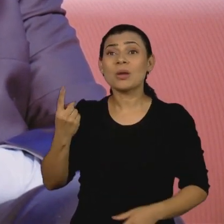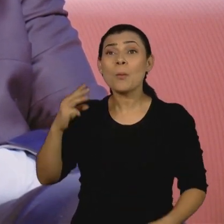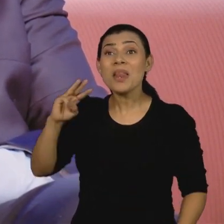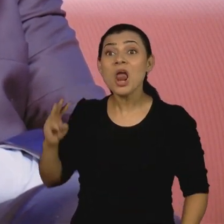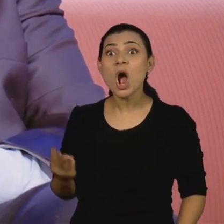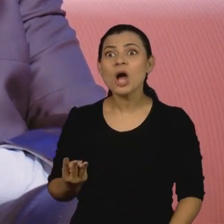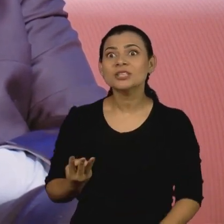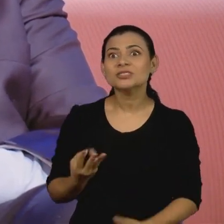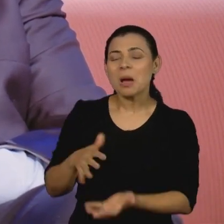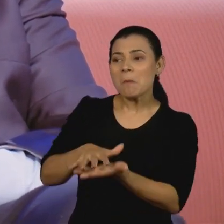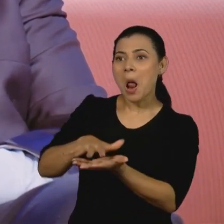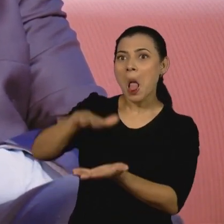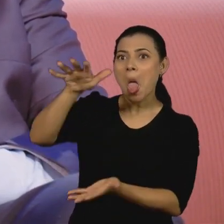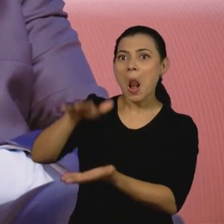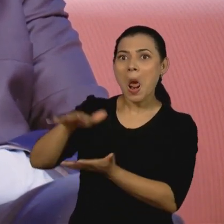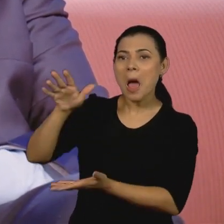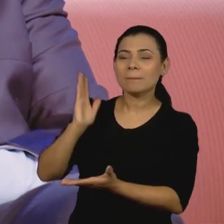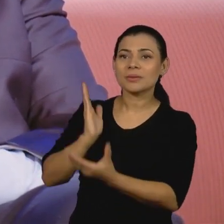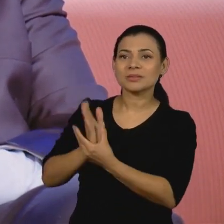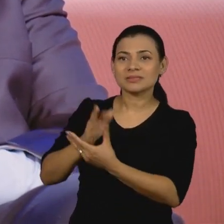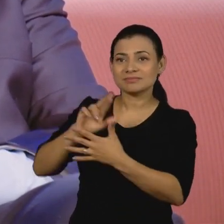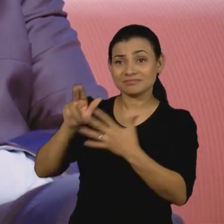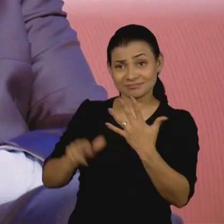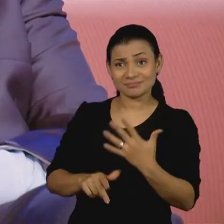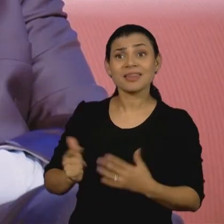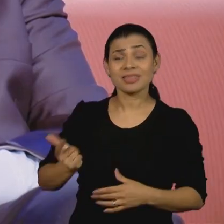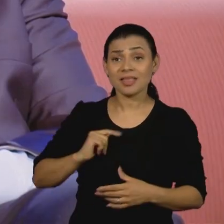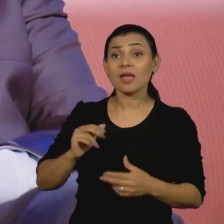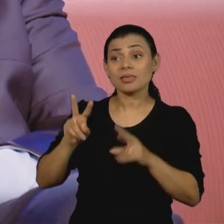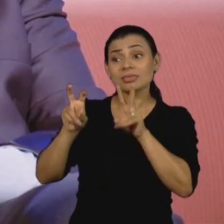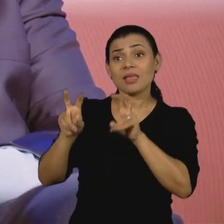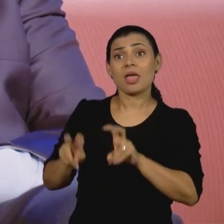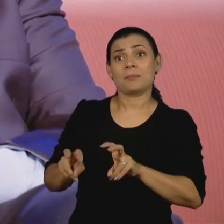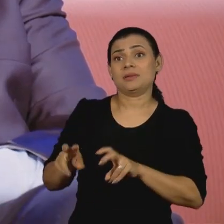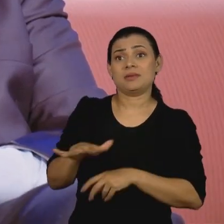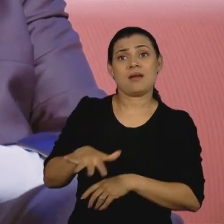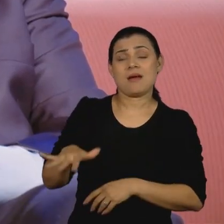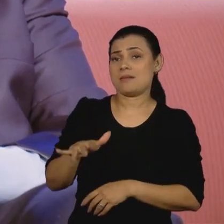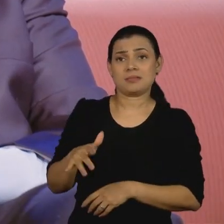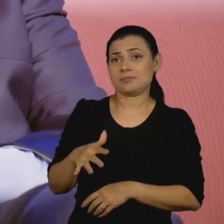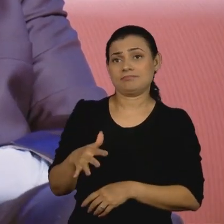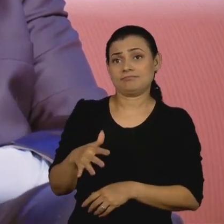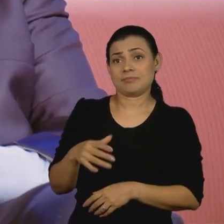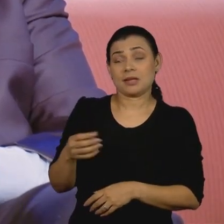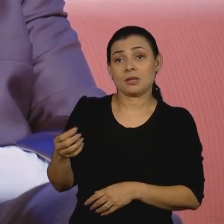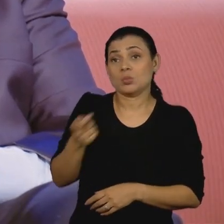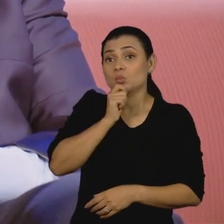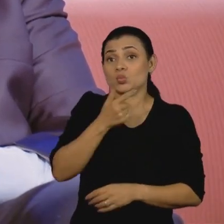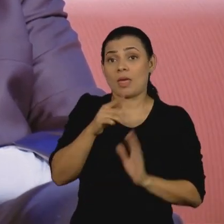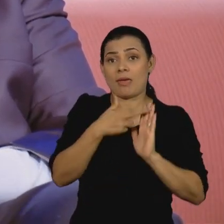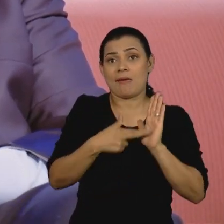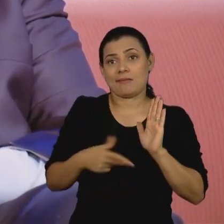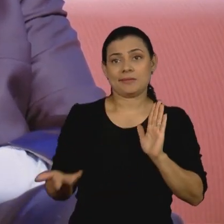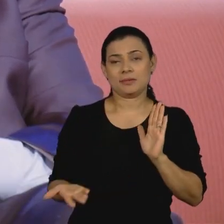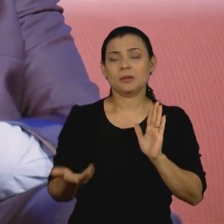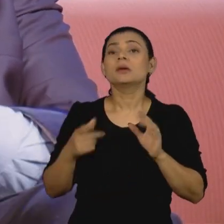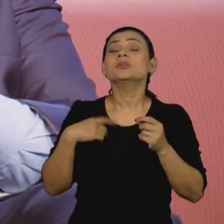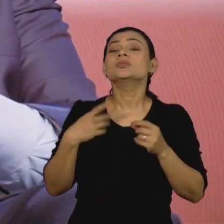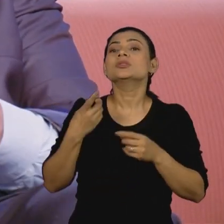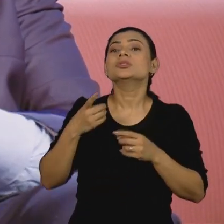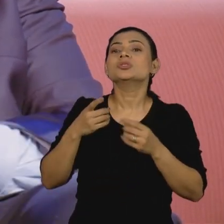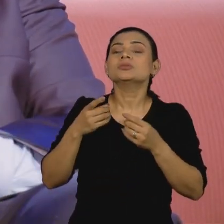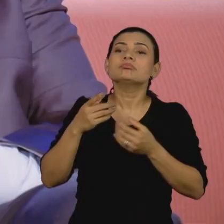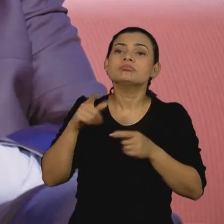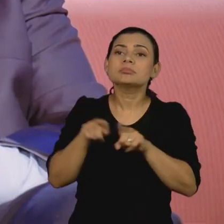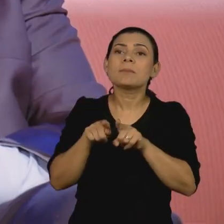né? De demandas tramitando, tem muitas relacionadas a esse tema de divisão de patrimônio,